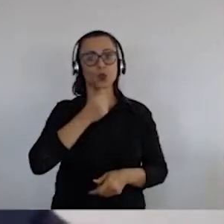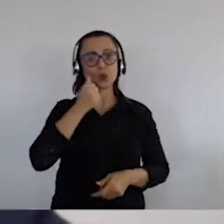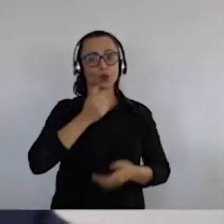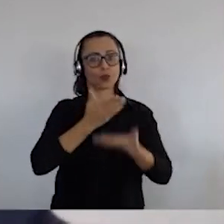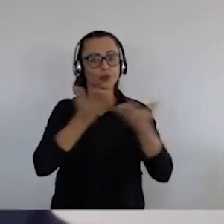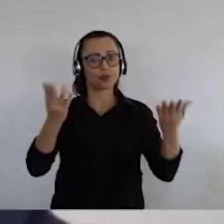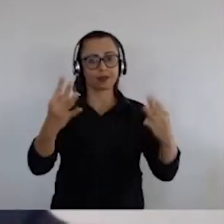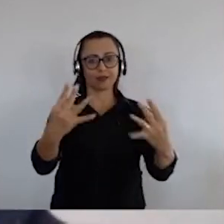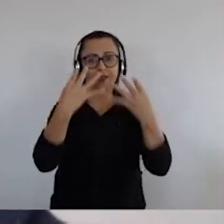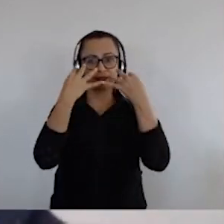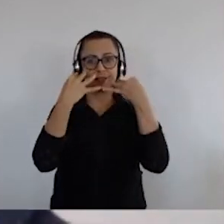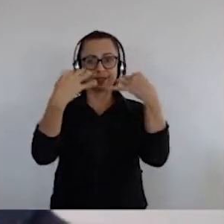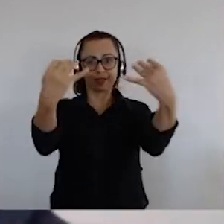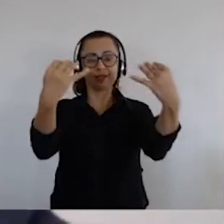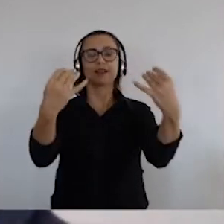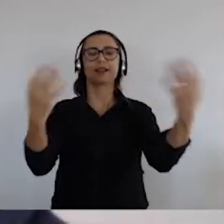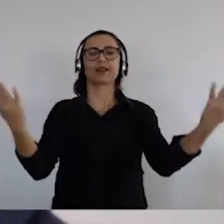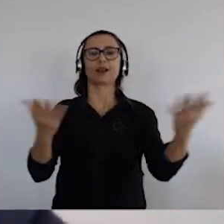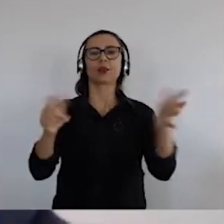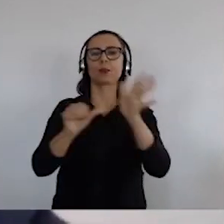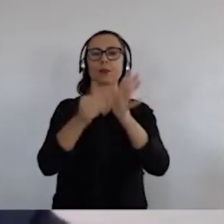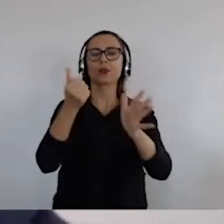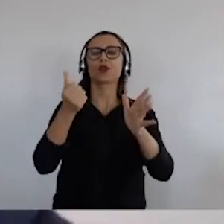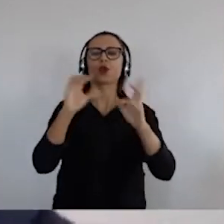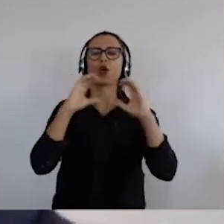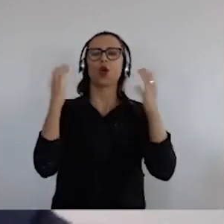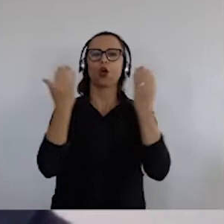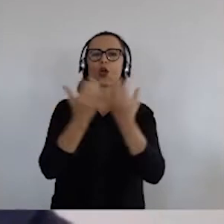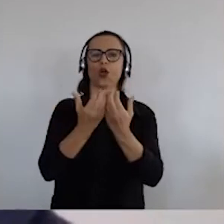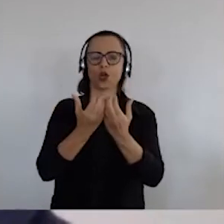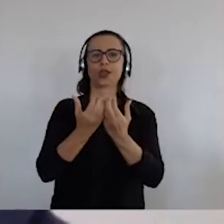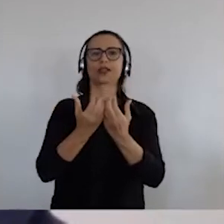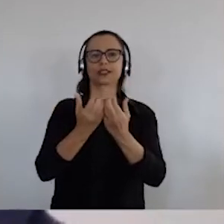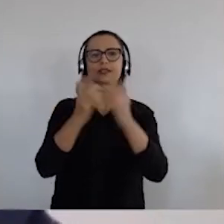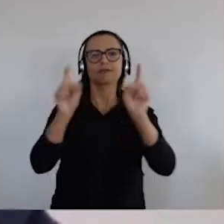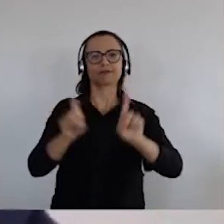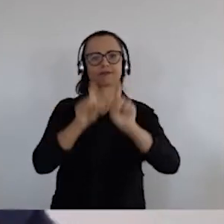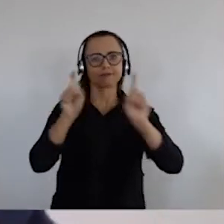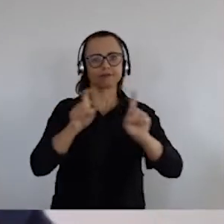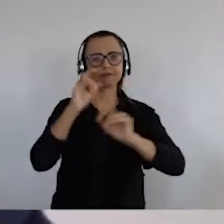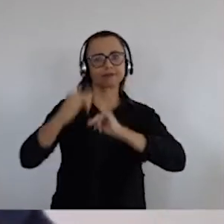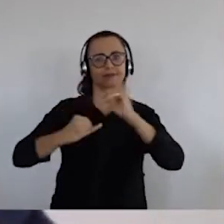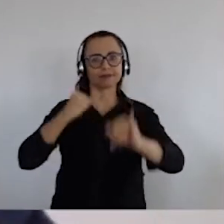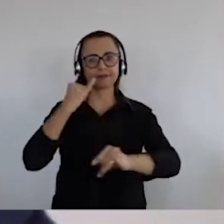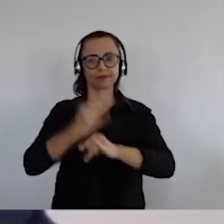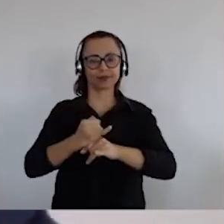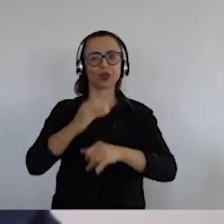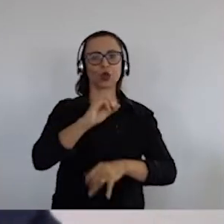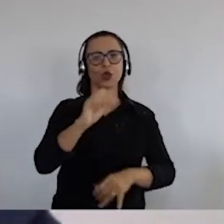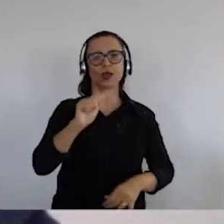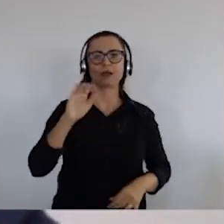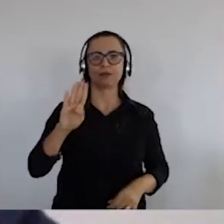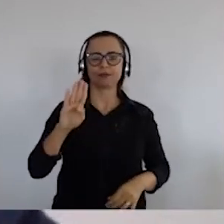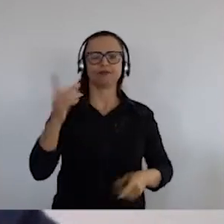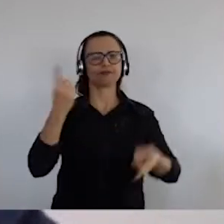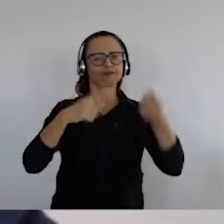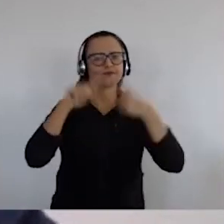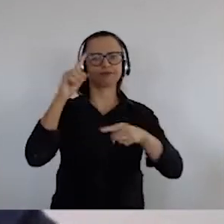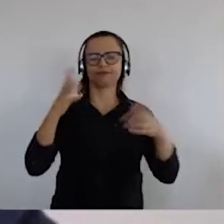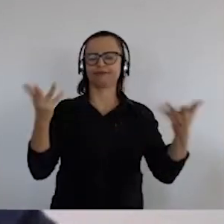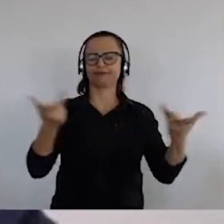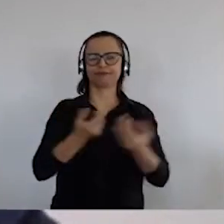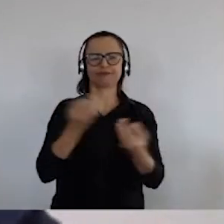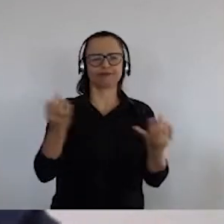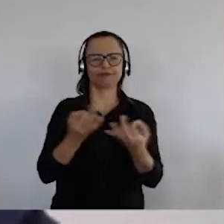assistem neste primeiro Congresso Digital do Conselho Federal da Ordem dos Advogados do Brasil. Sucesso absoluto